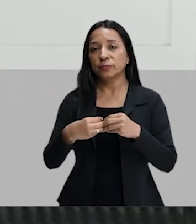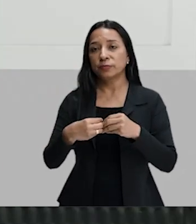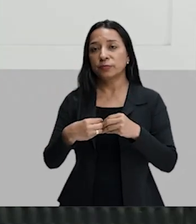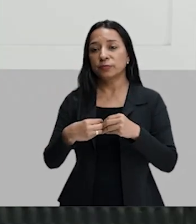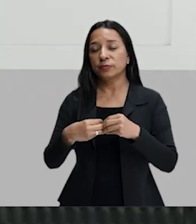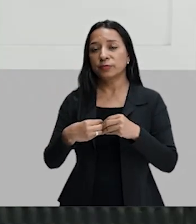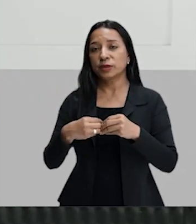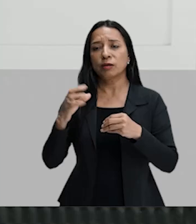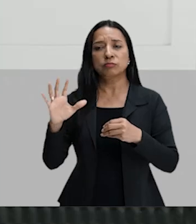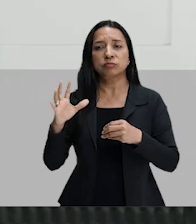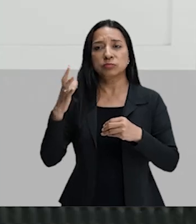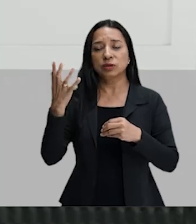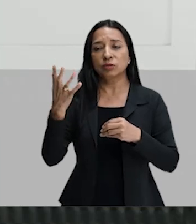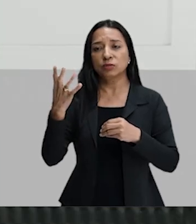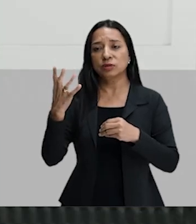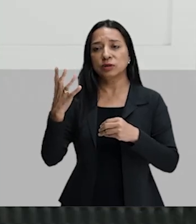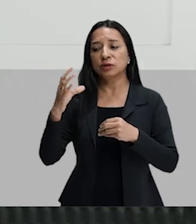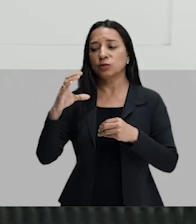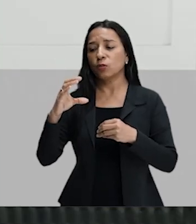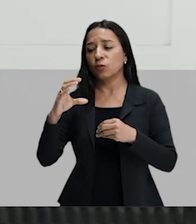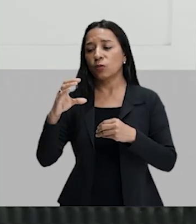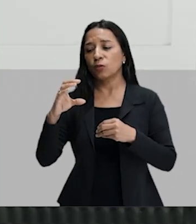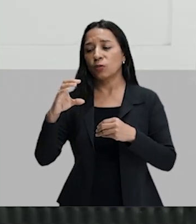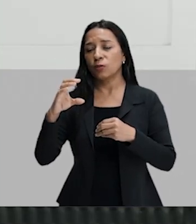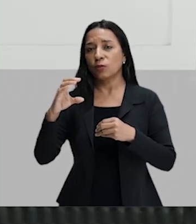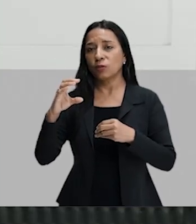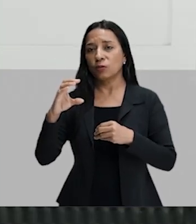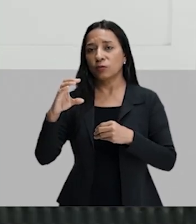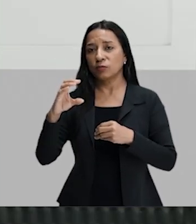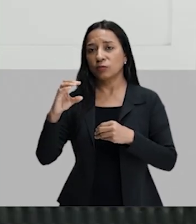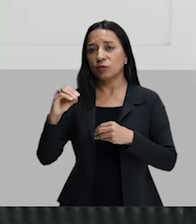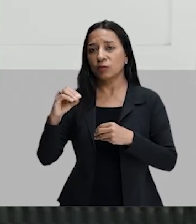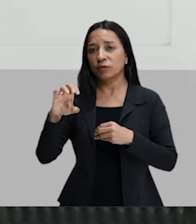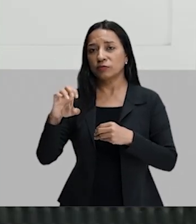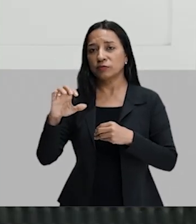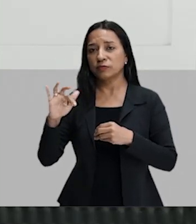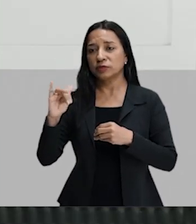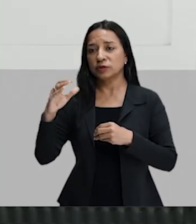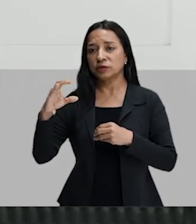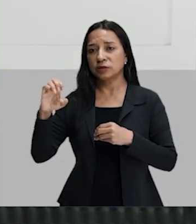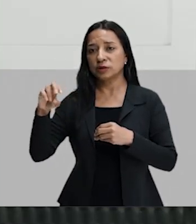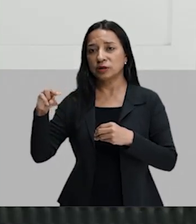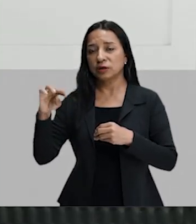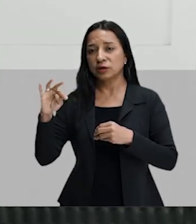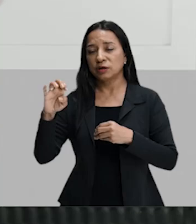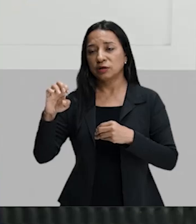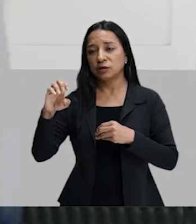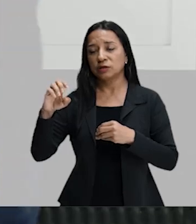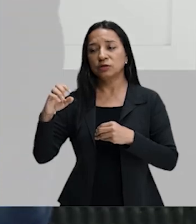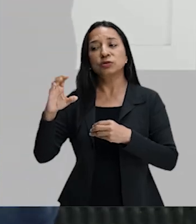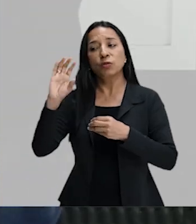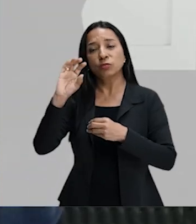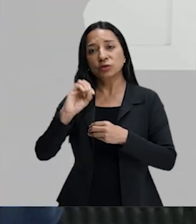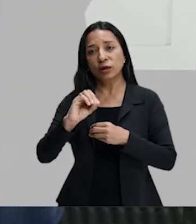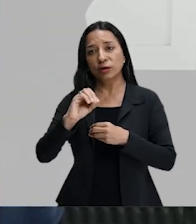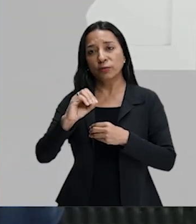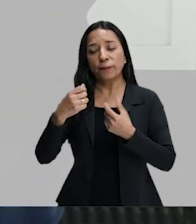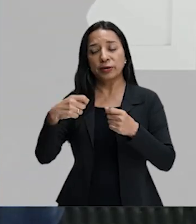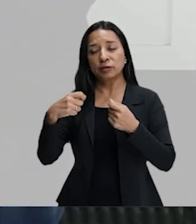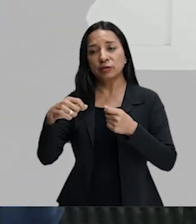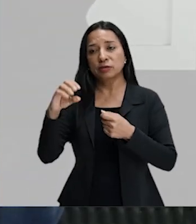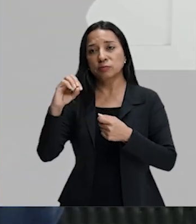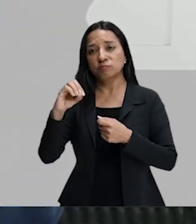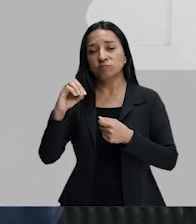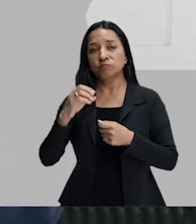o coeficiente dele tem que ser zero. Mas que é o coeficiente do x ao cubo? É justamente o n ao quadrado menos